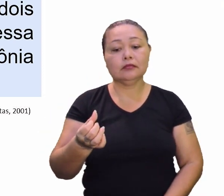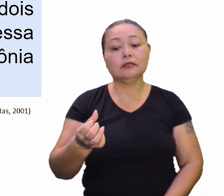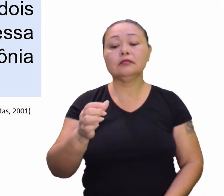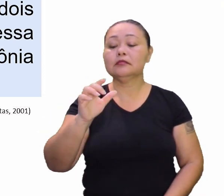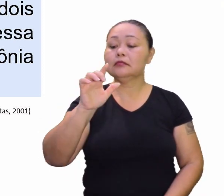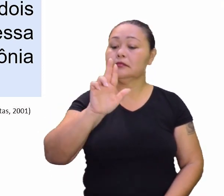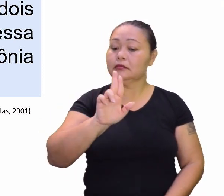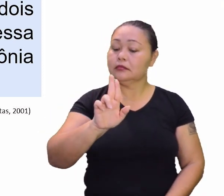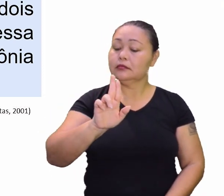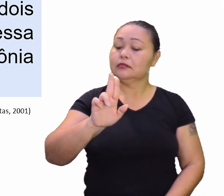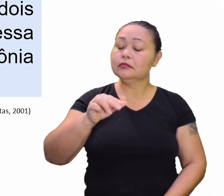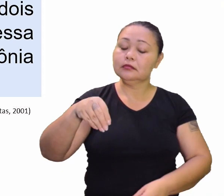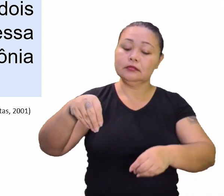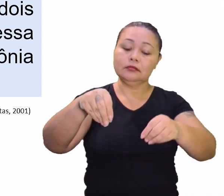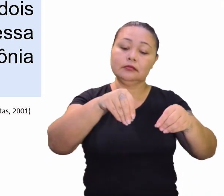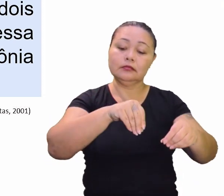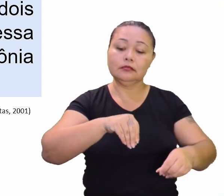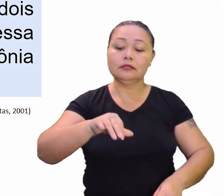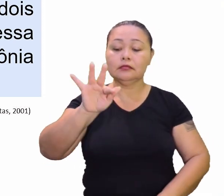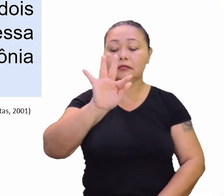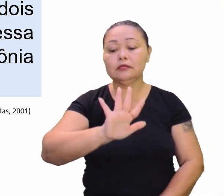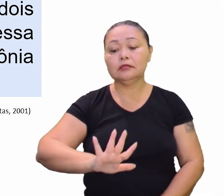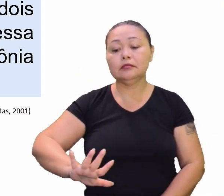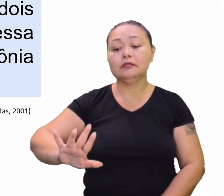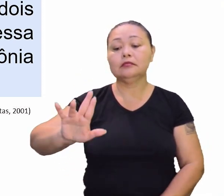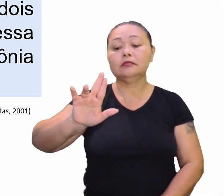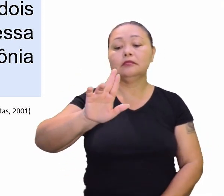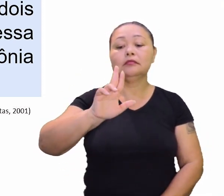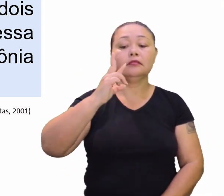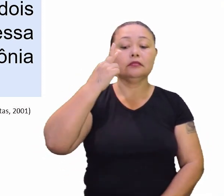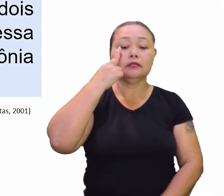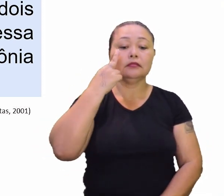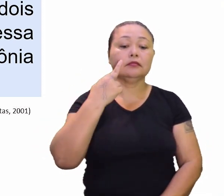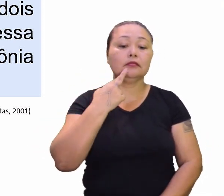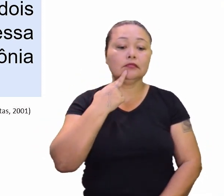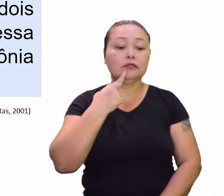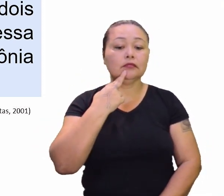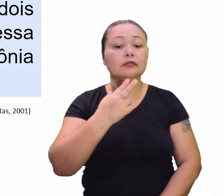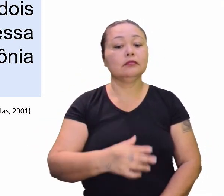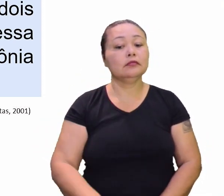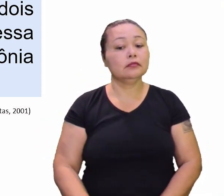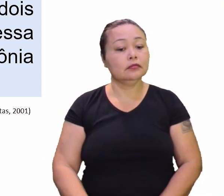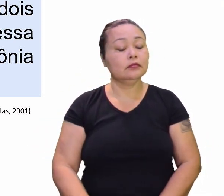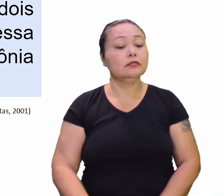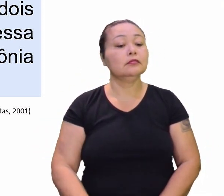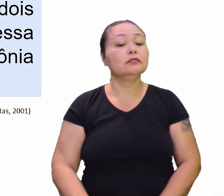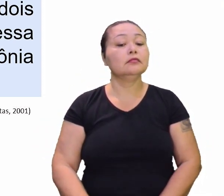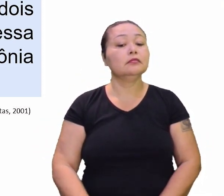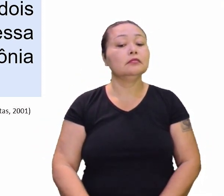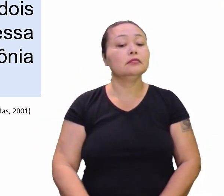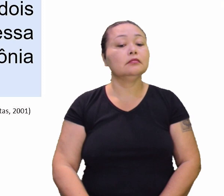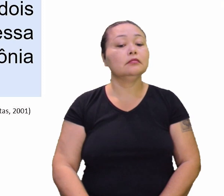de Território Federal de Rondônia, ok?